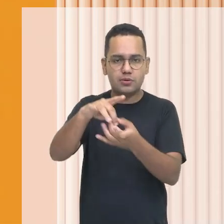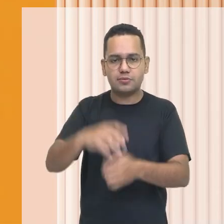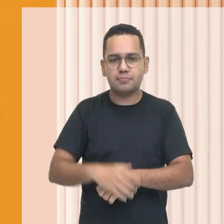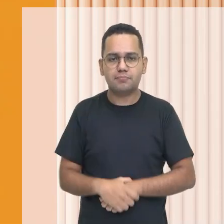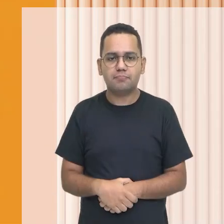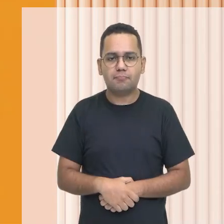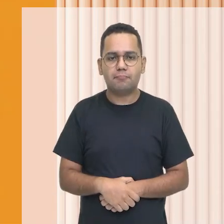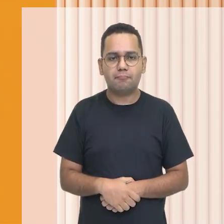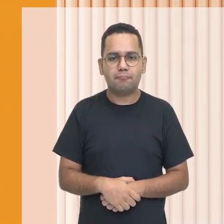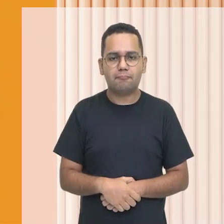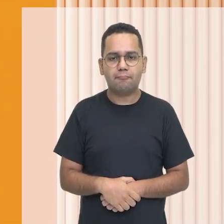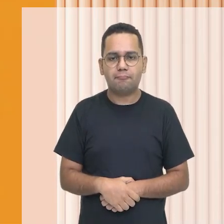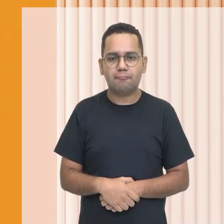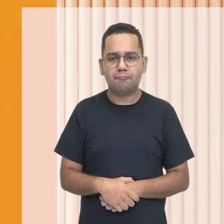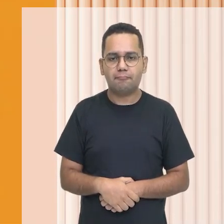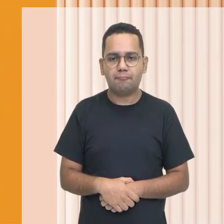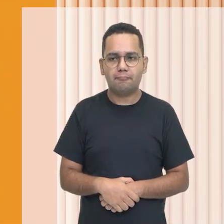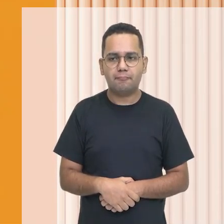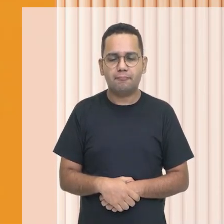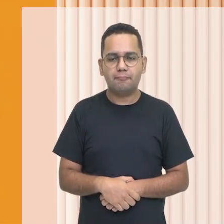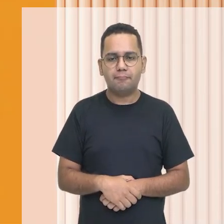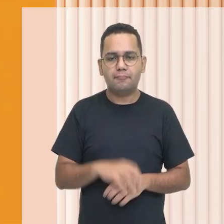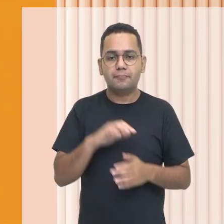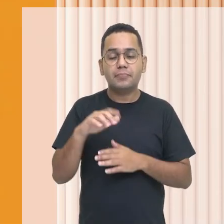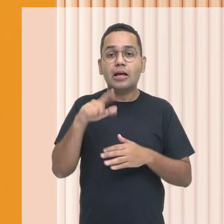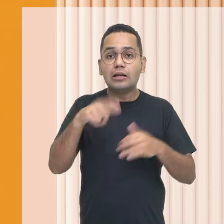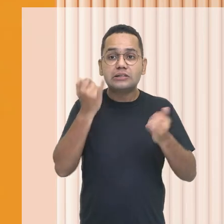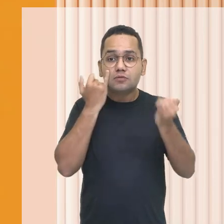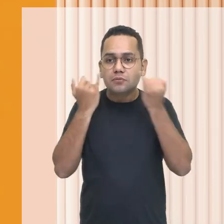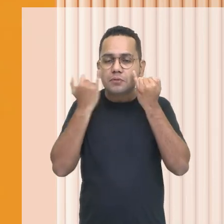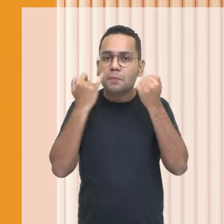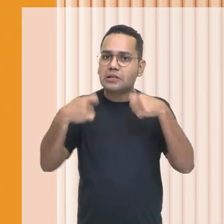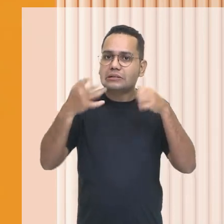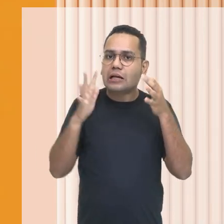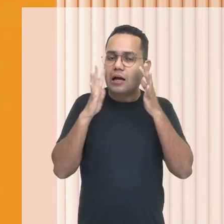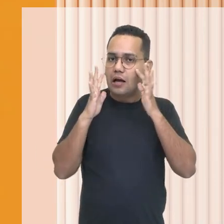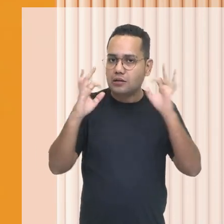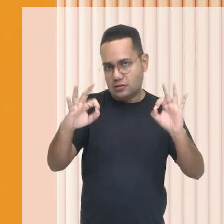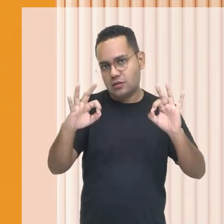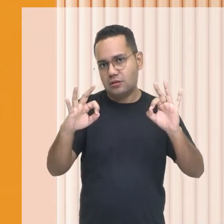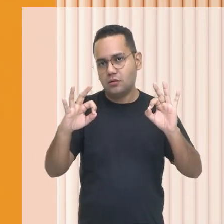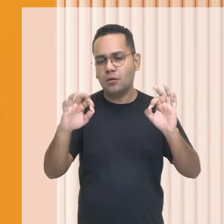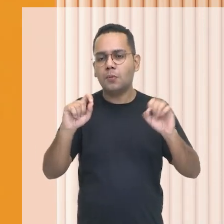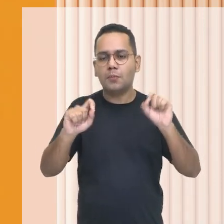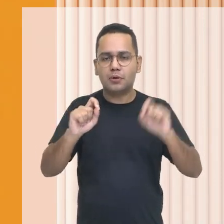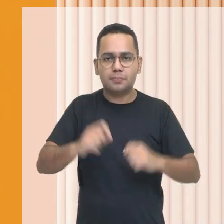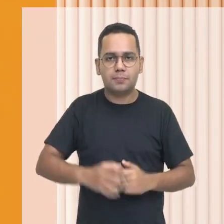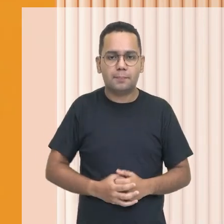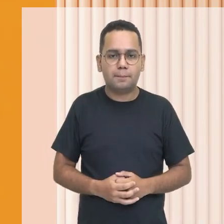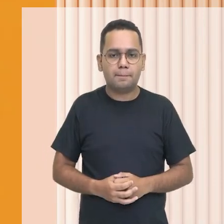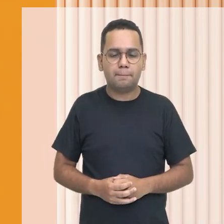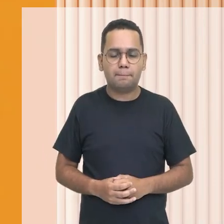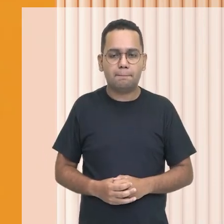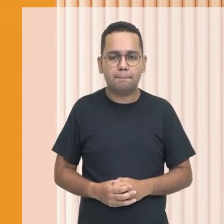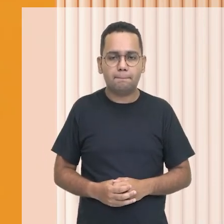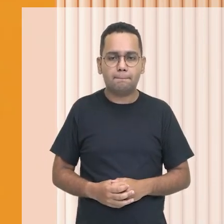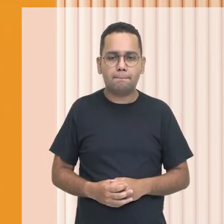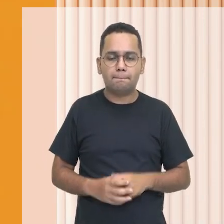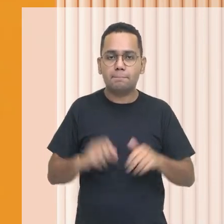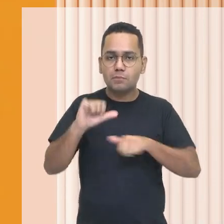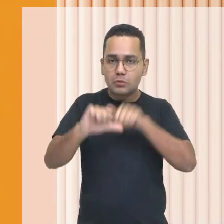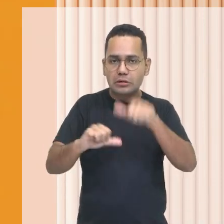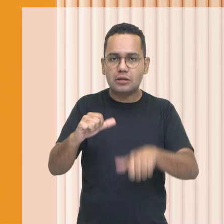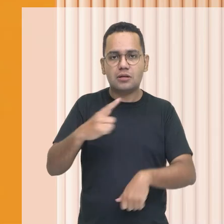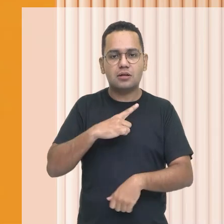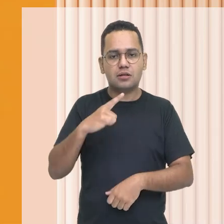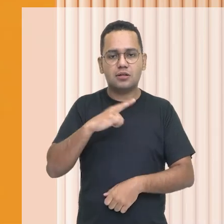esse é o contexto que você deve, né, estar conectado justamente às mudanças que